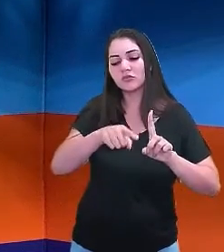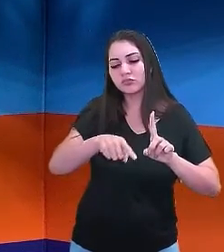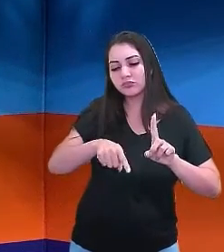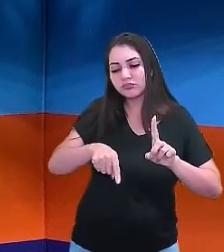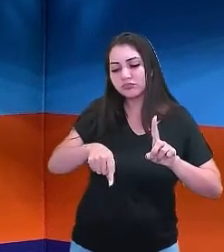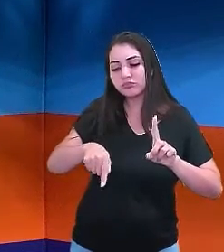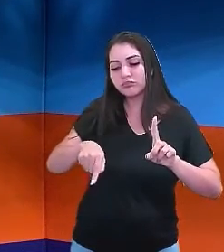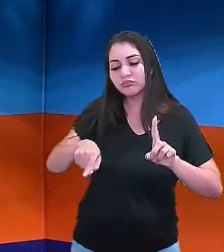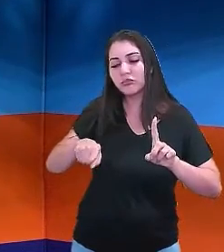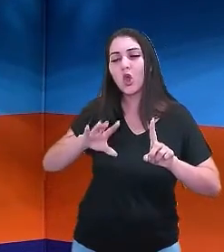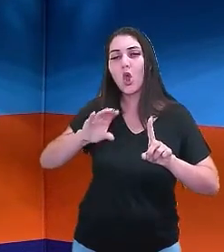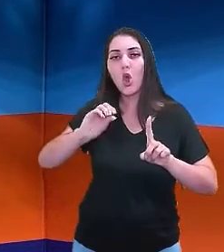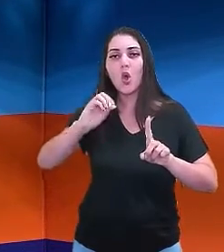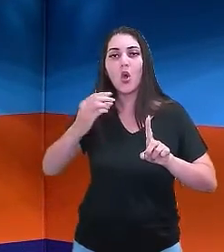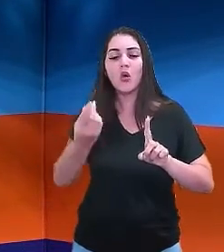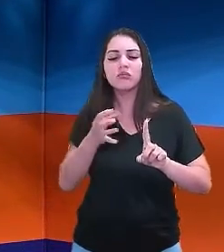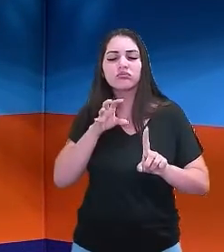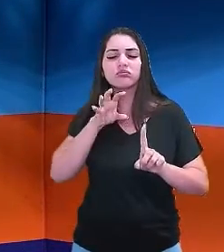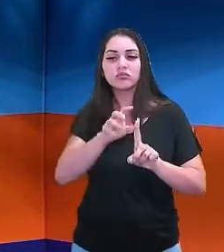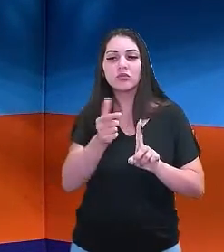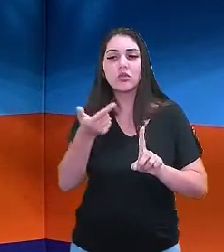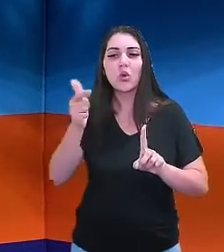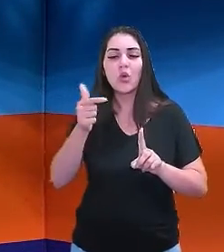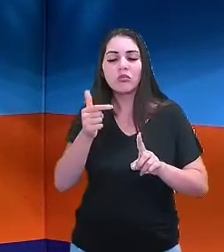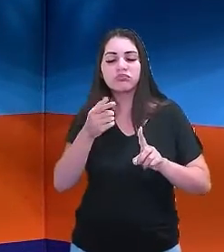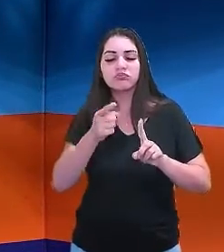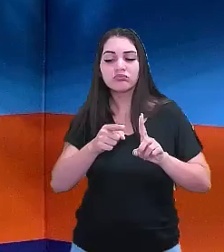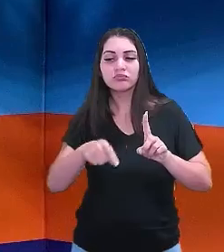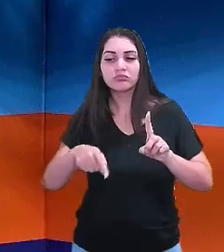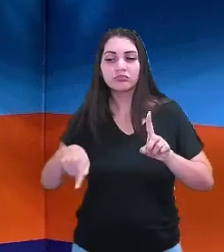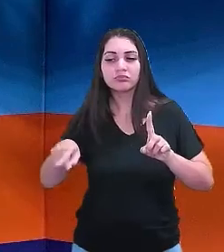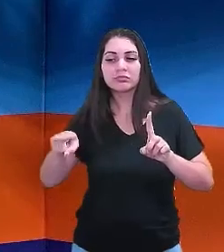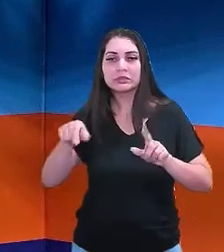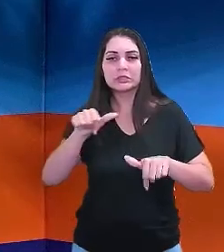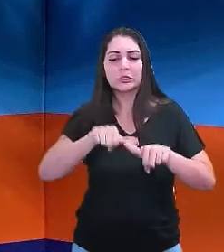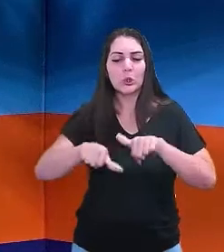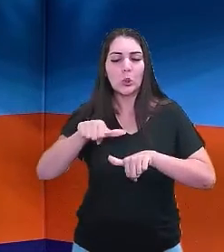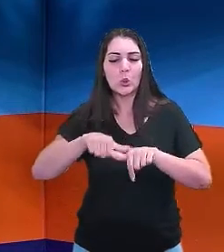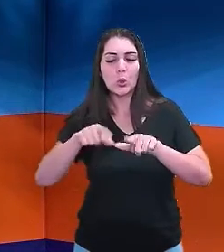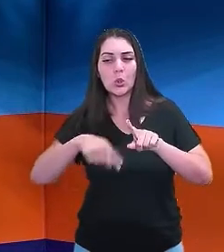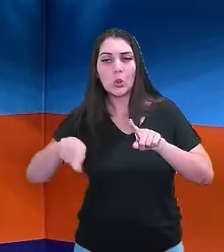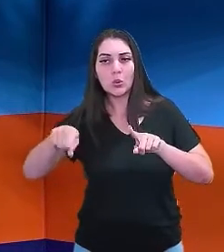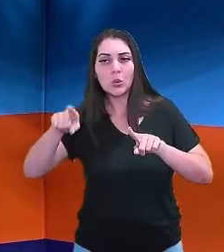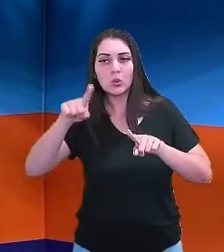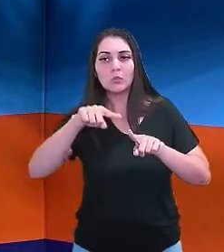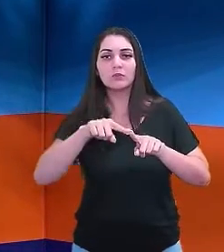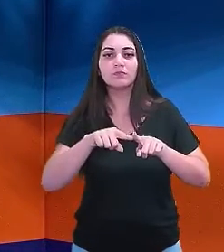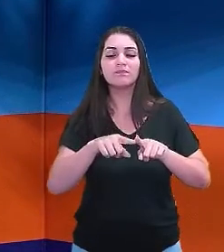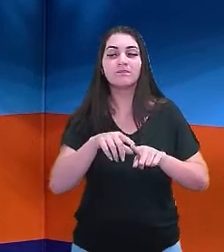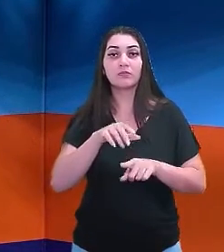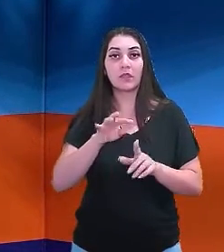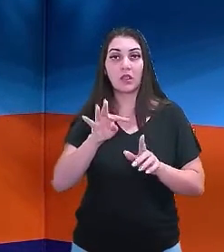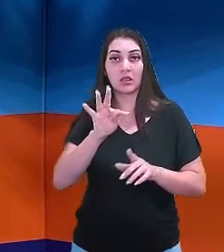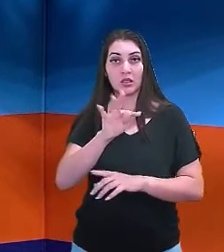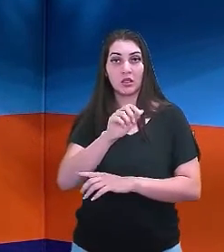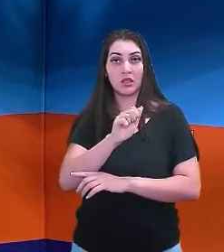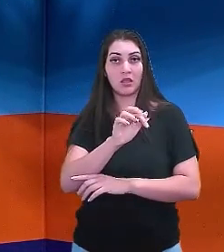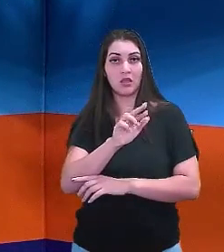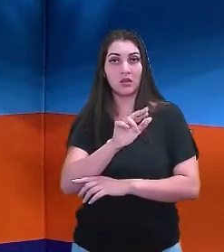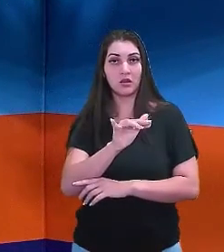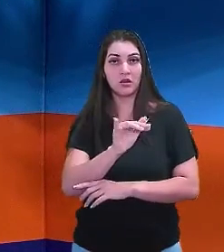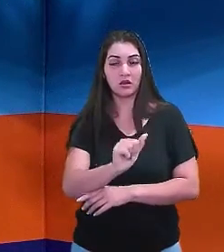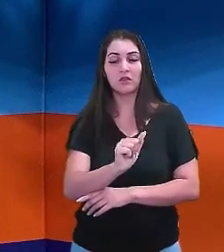ou ele vai ser influenciado por outro e assim sucessivamente. A Tarifa Alves Branco, que é do período do século XIX, ela